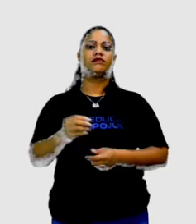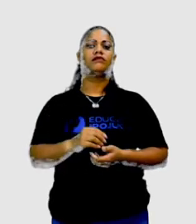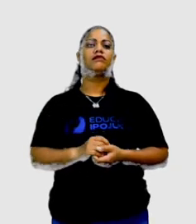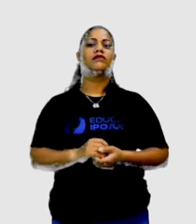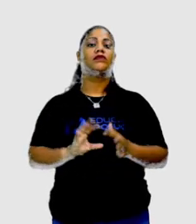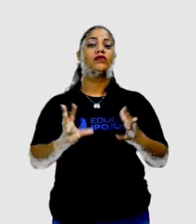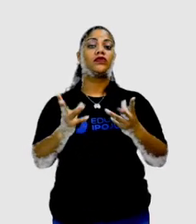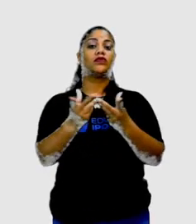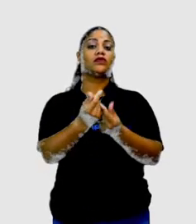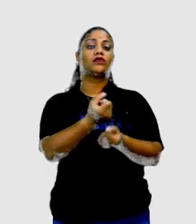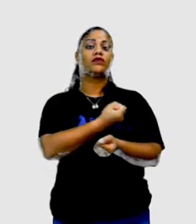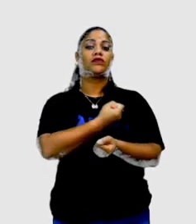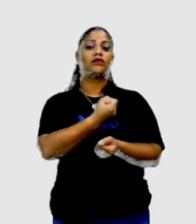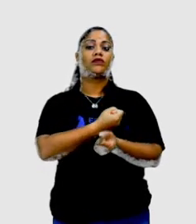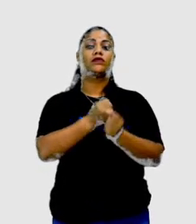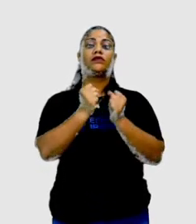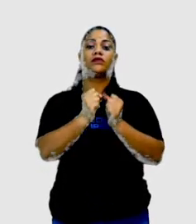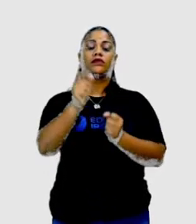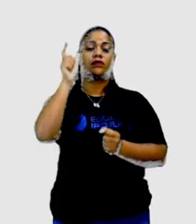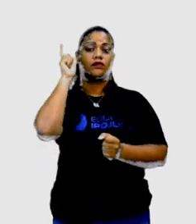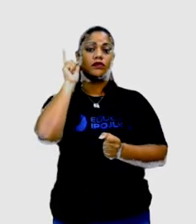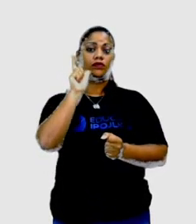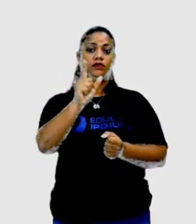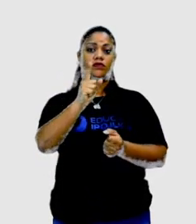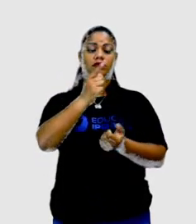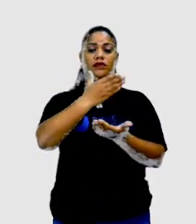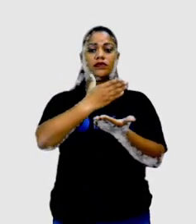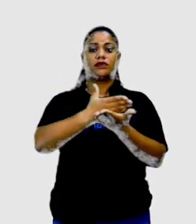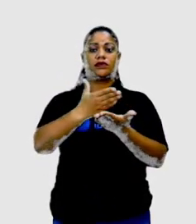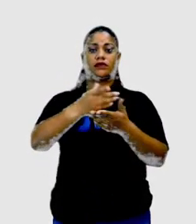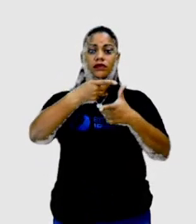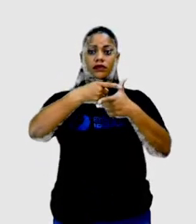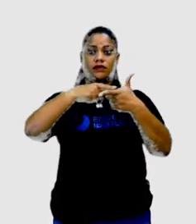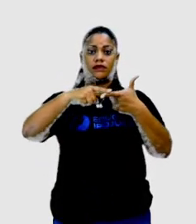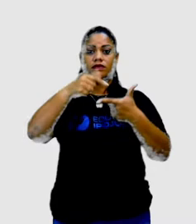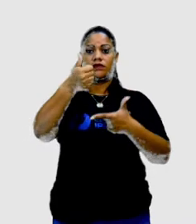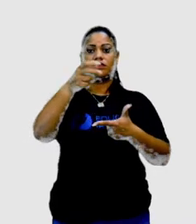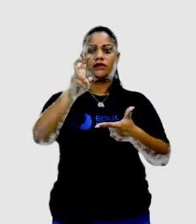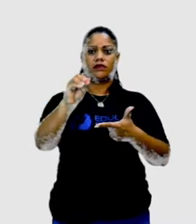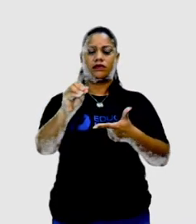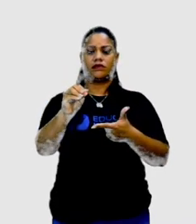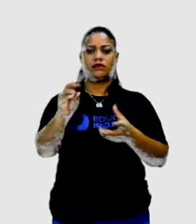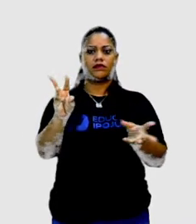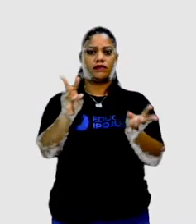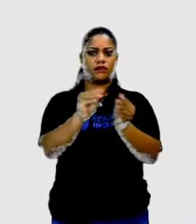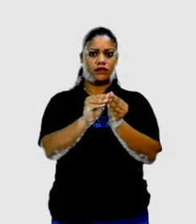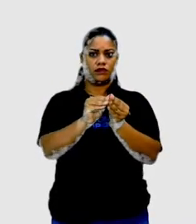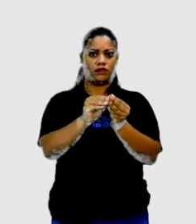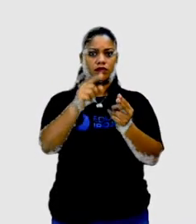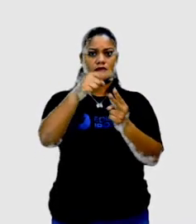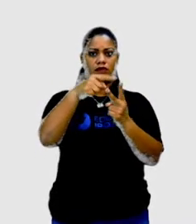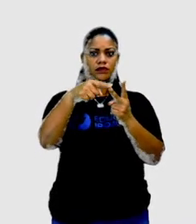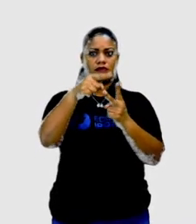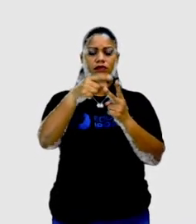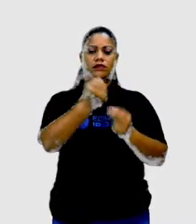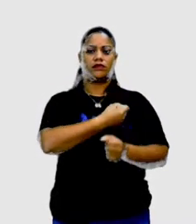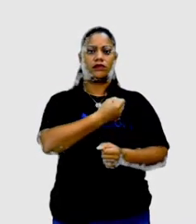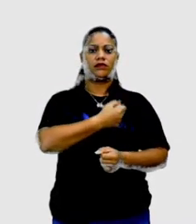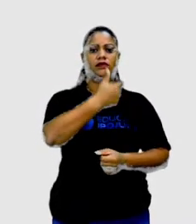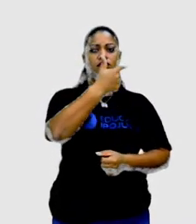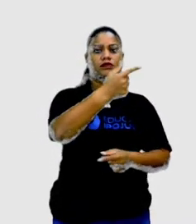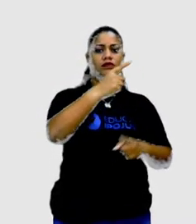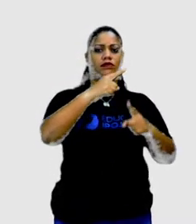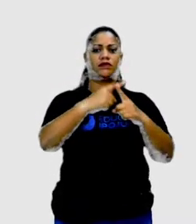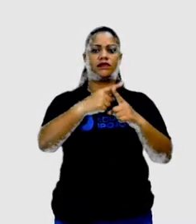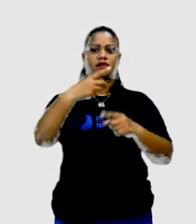os números possíveis que a gente consegue dividir o 150. Vamos juntar de 2 em 2 primeiro. 2